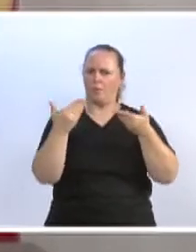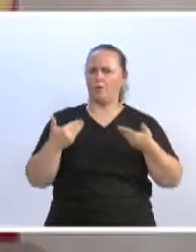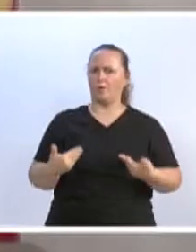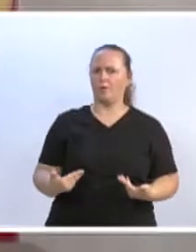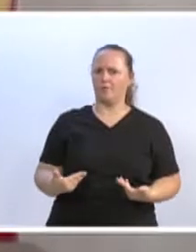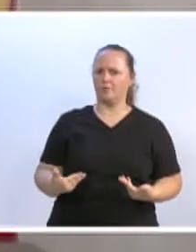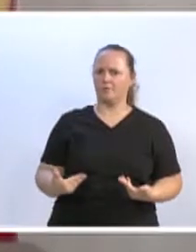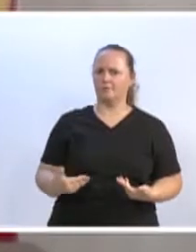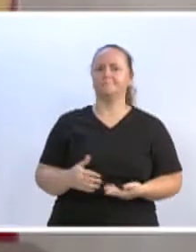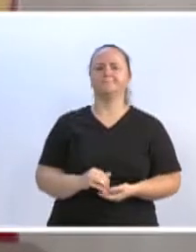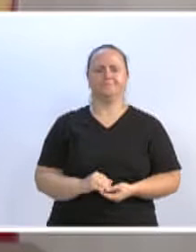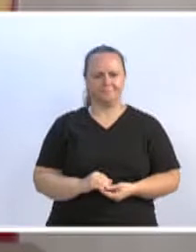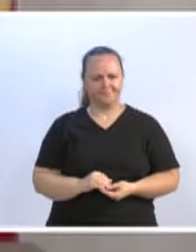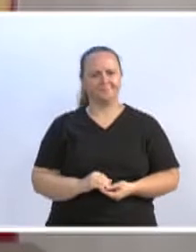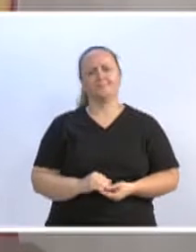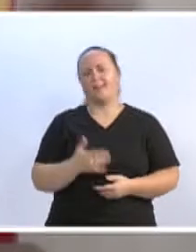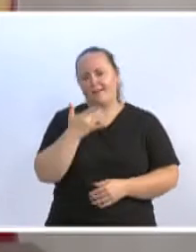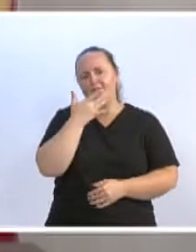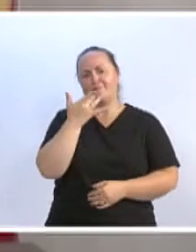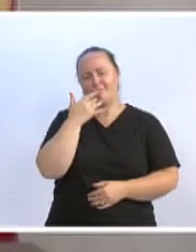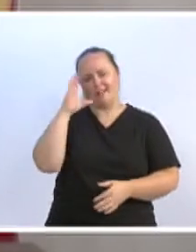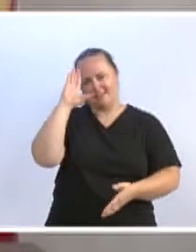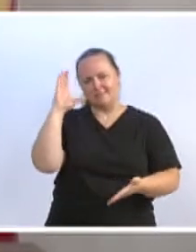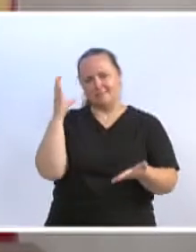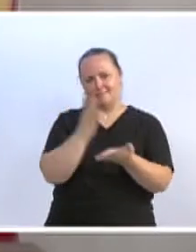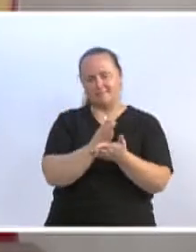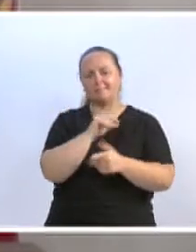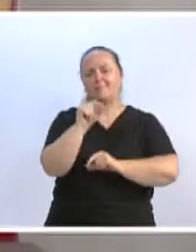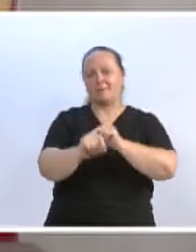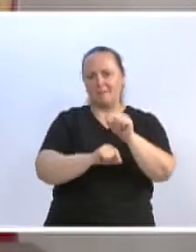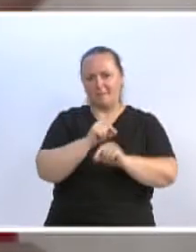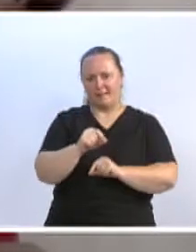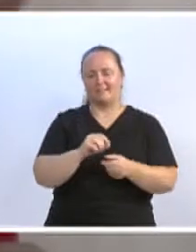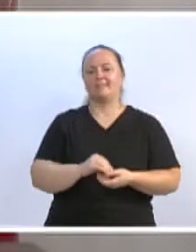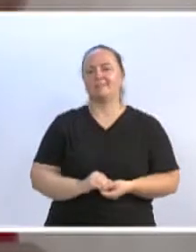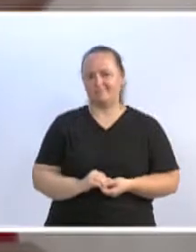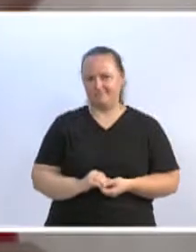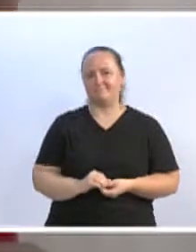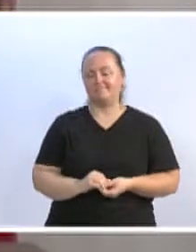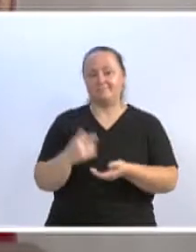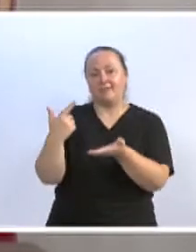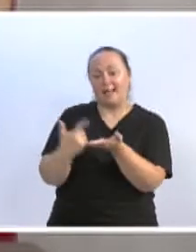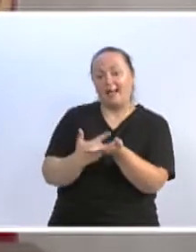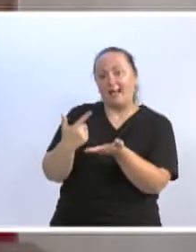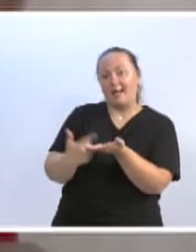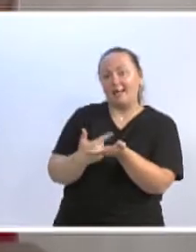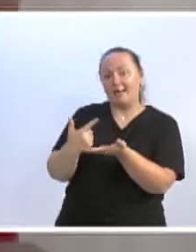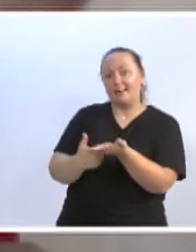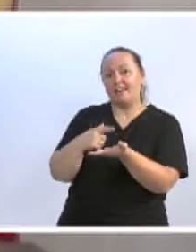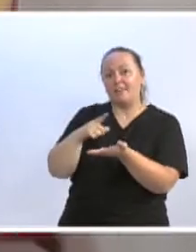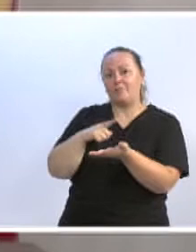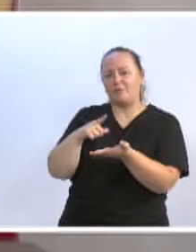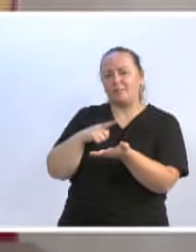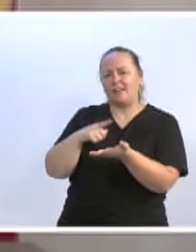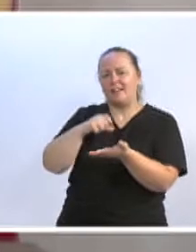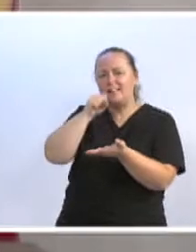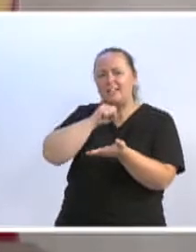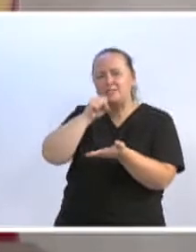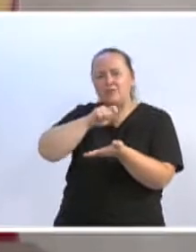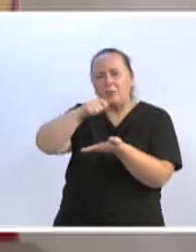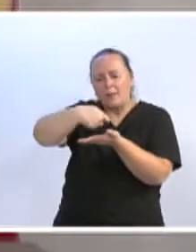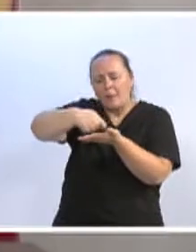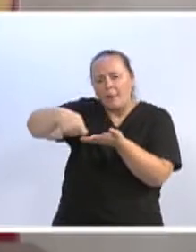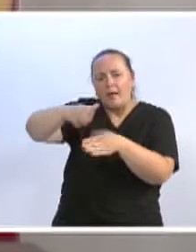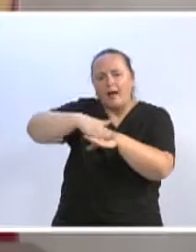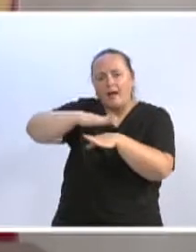mais fácil confiar numa obra que tem 3.500 exemplares, fragmentos antigos, do que numa